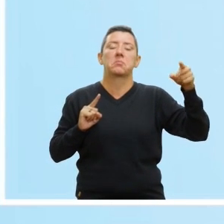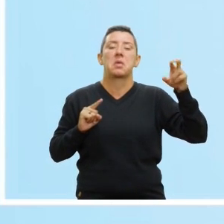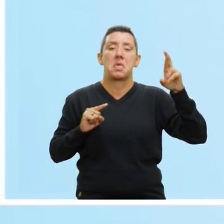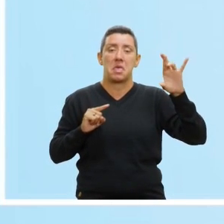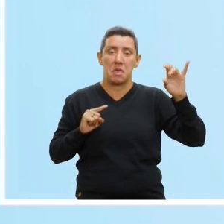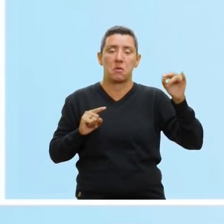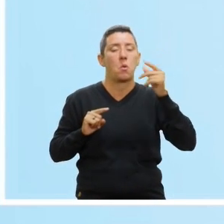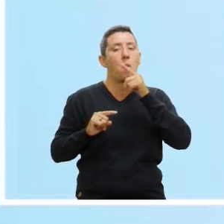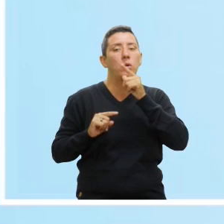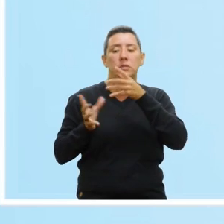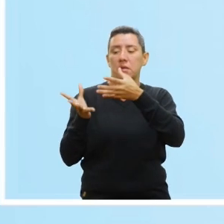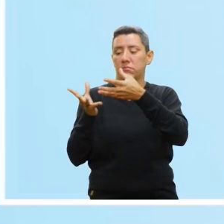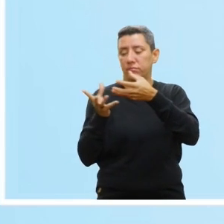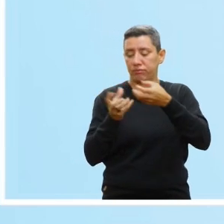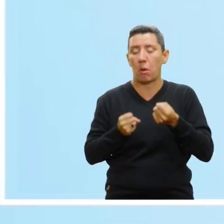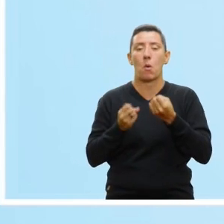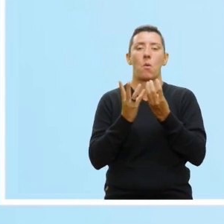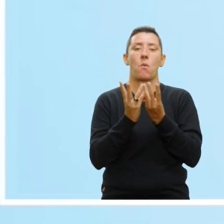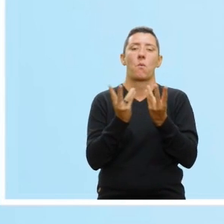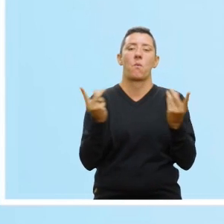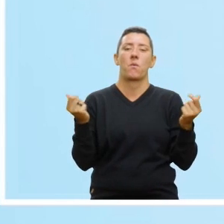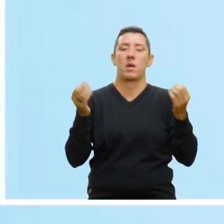Janeiro. Okay?